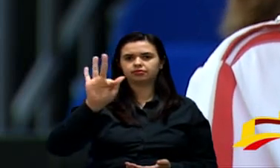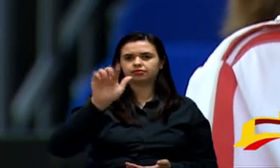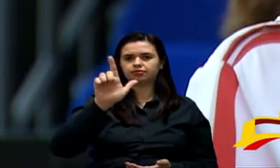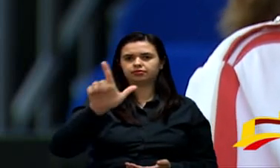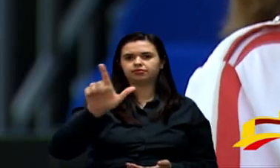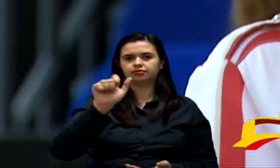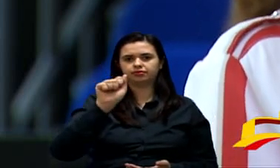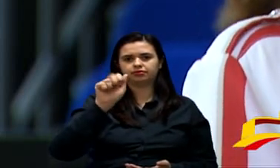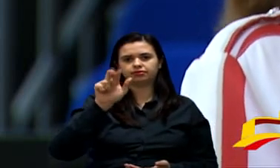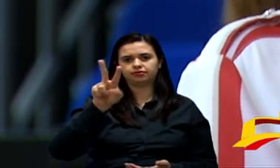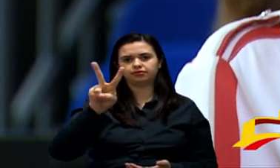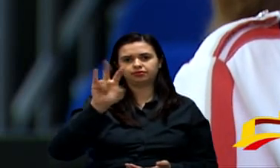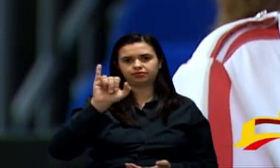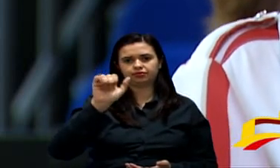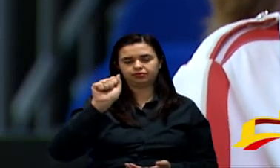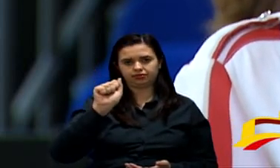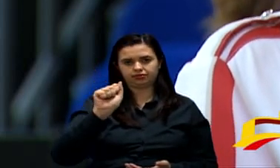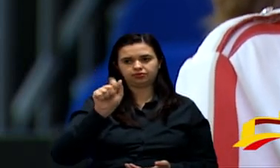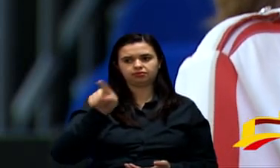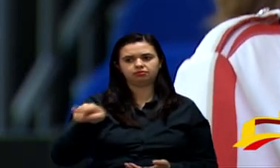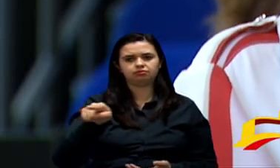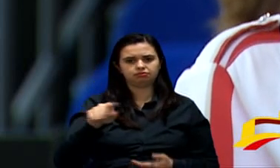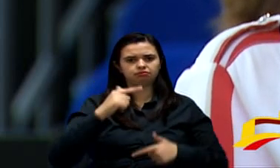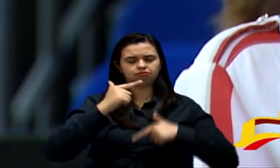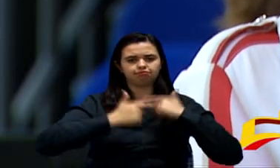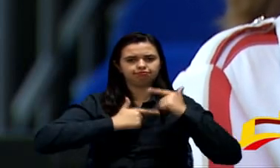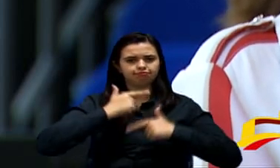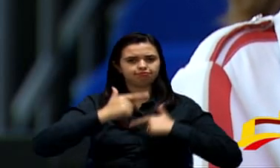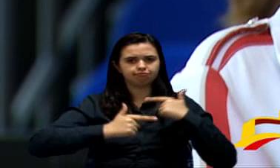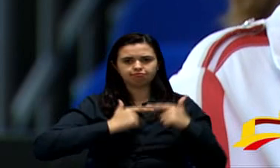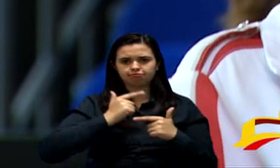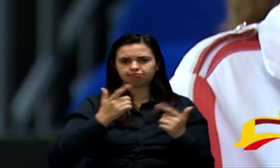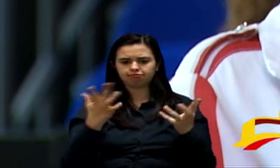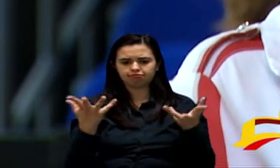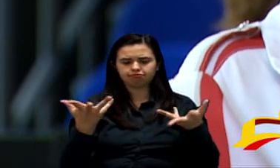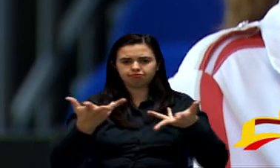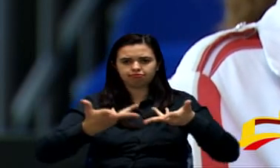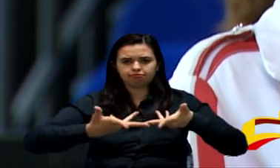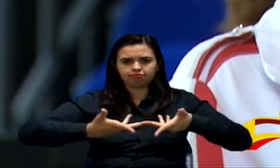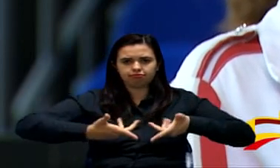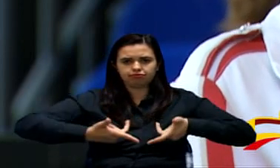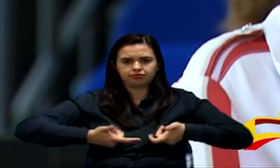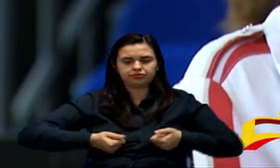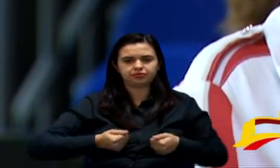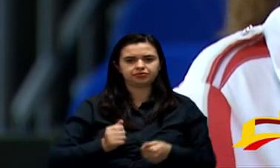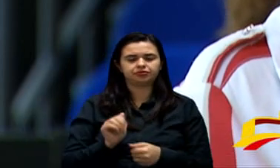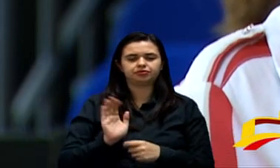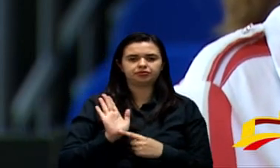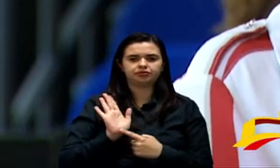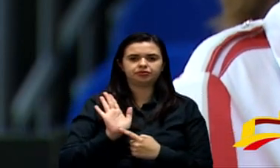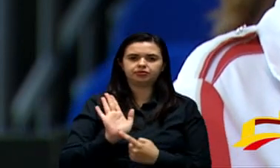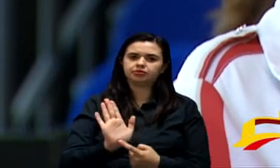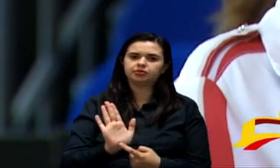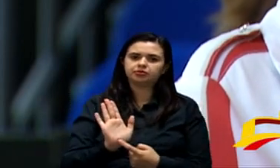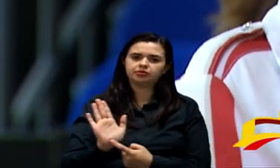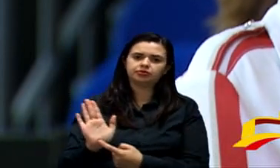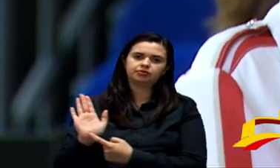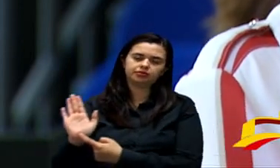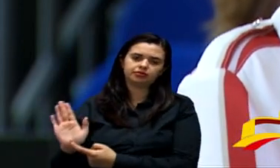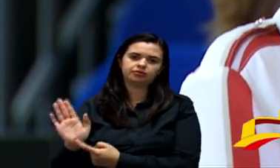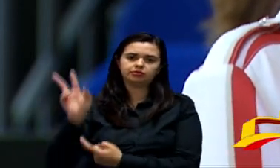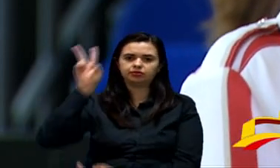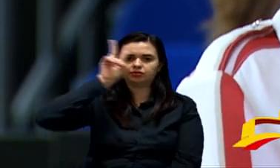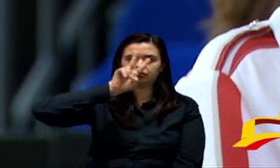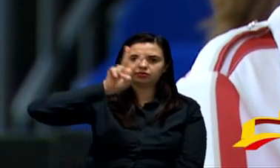em Sorocaba, onde ela tem um trabalho maravilhoso de expor, de trazer um resgate da história